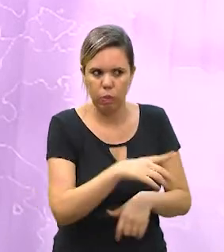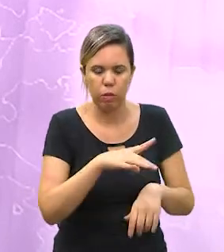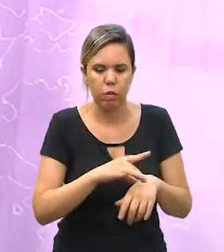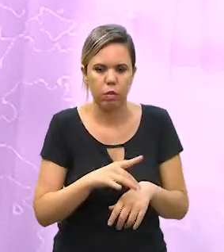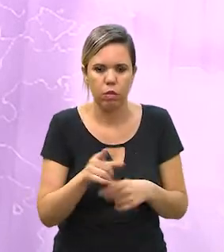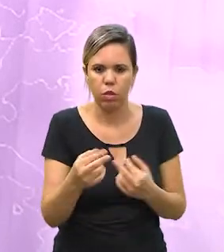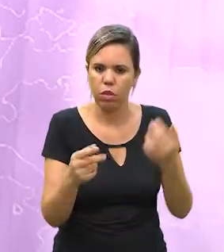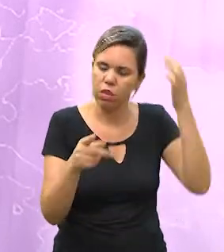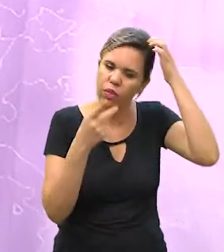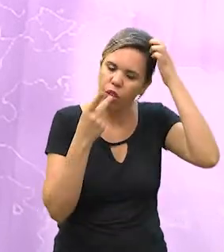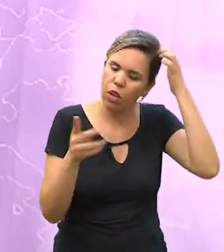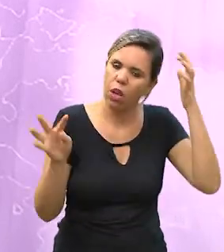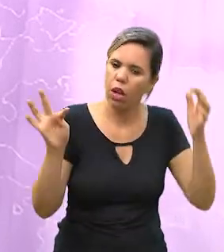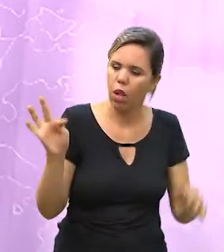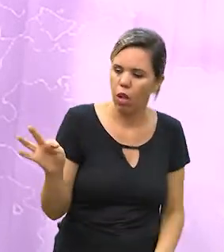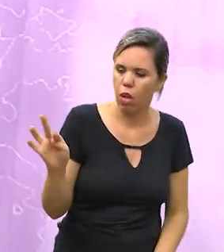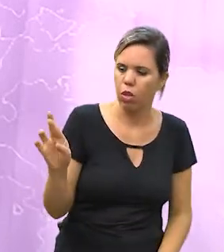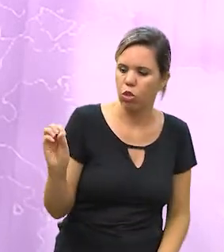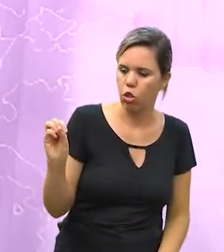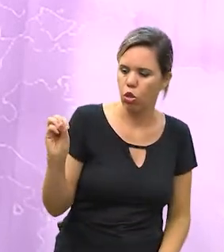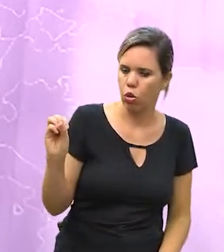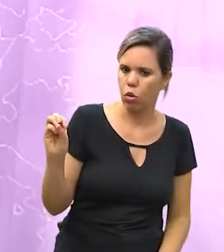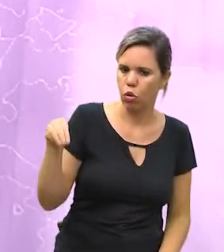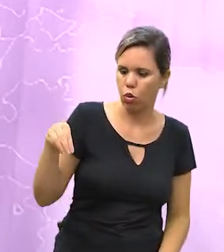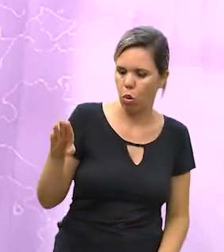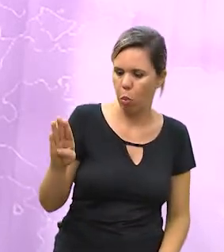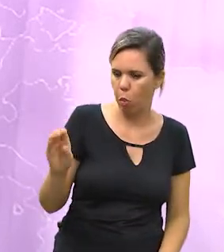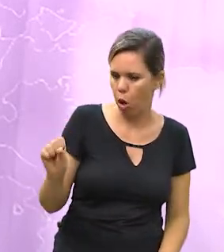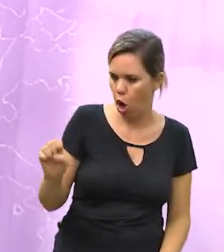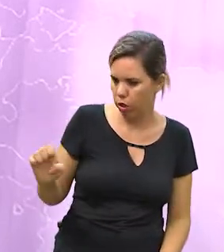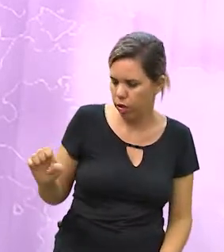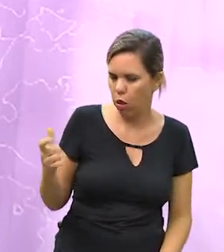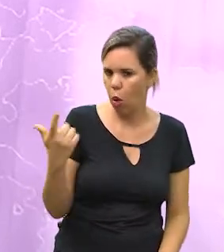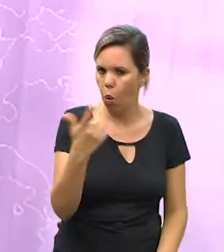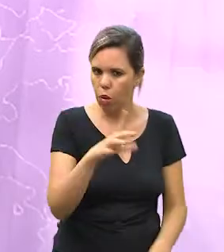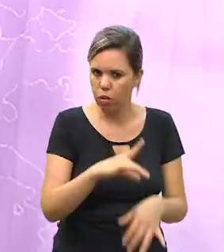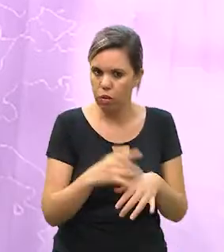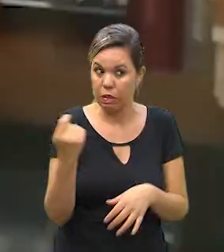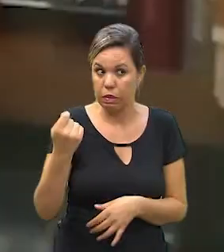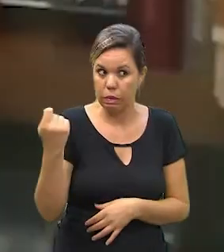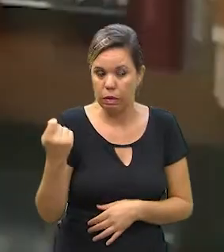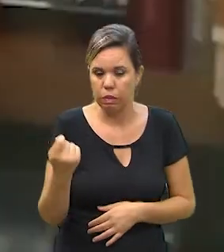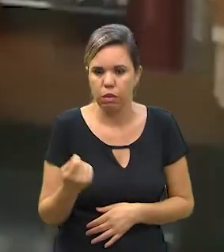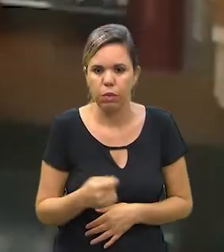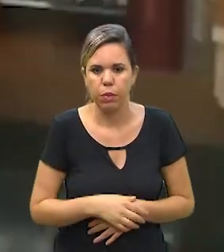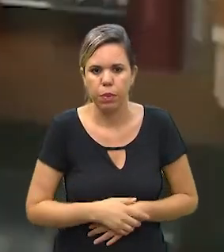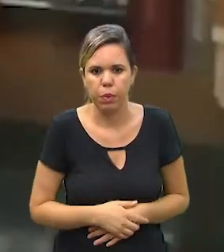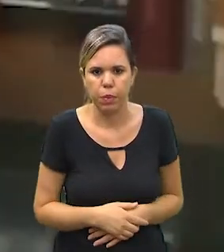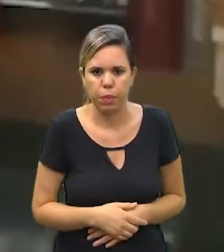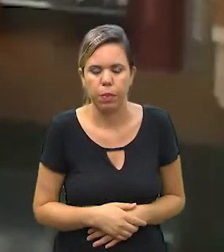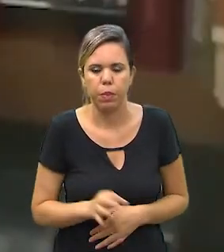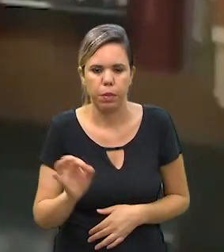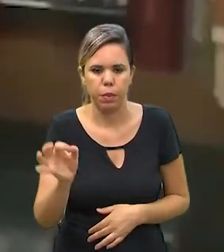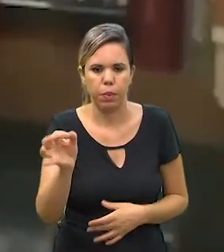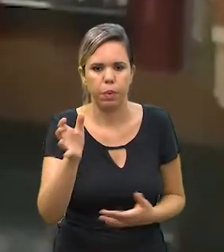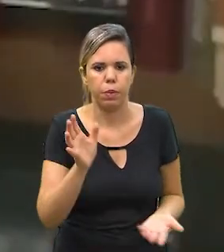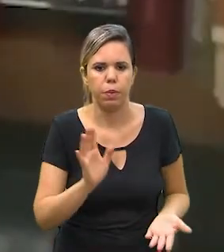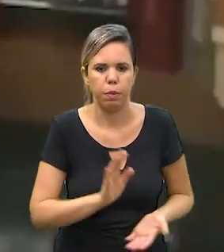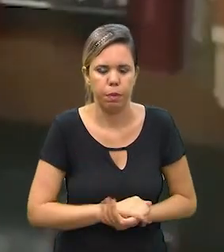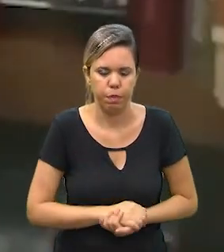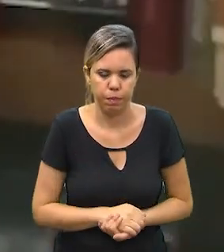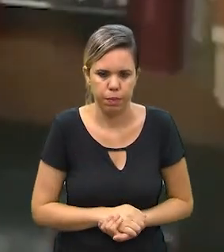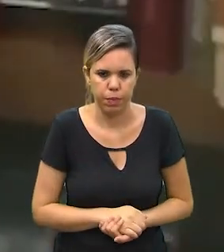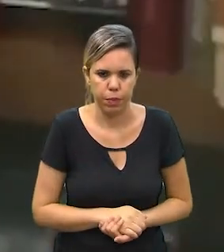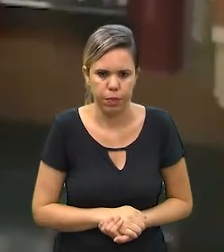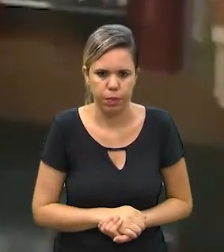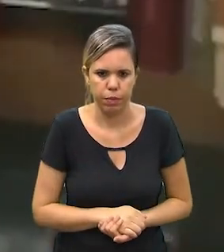senhor citou aí trombose, mas pode também outras doenças também, até graves, né, doutor? Exatamente. Nem tanto